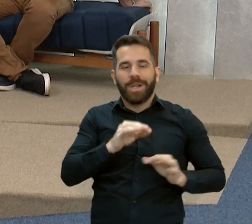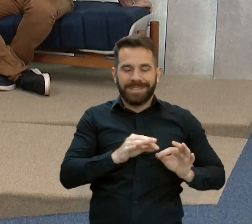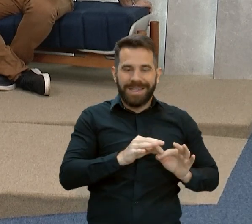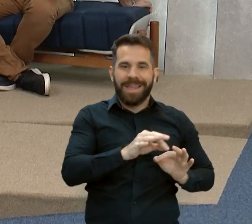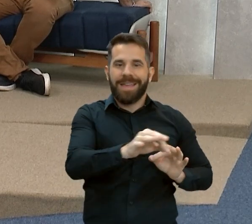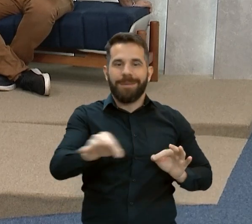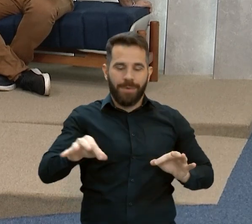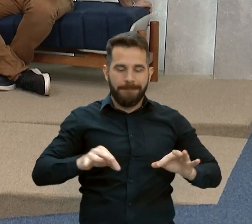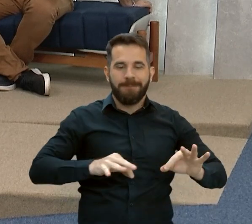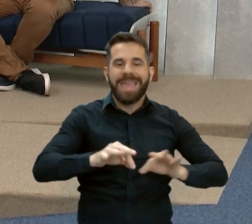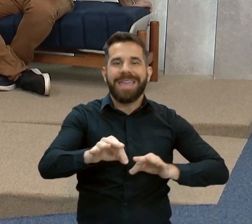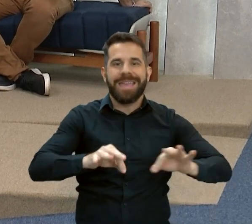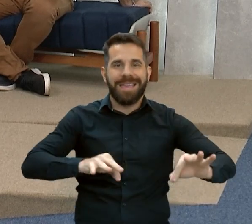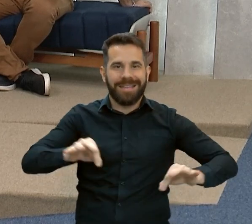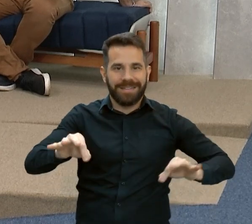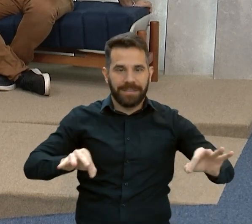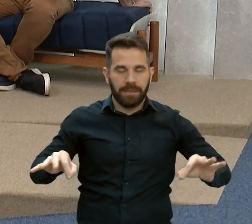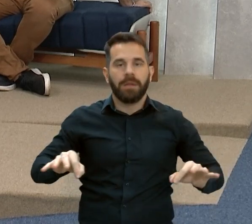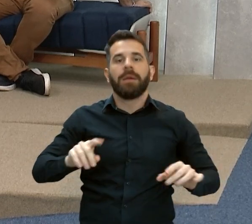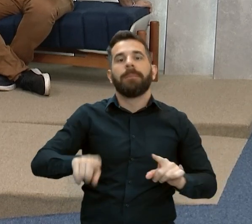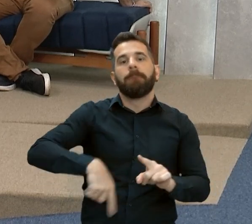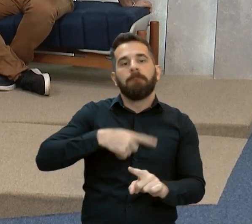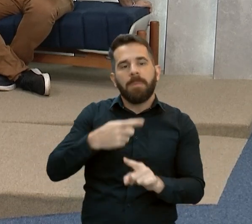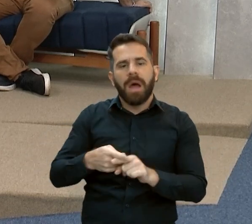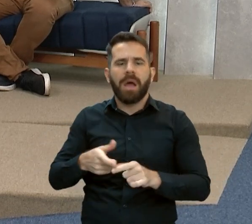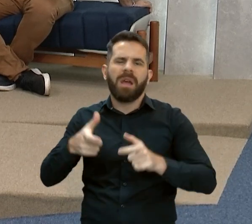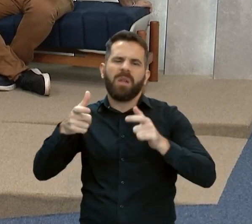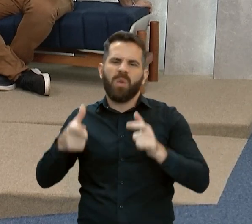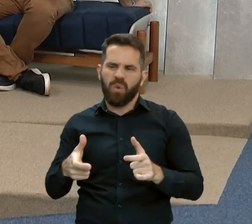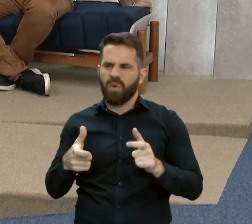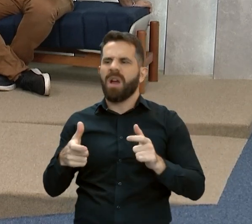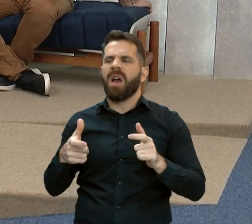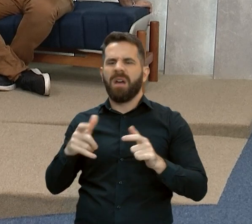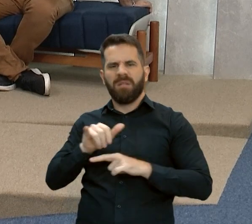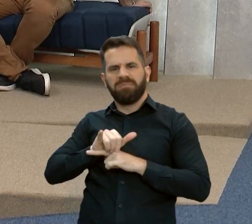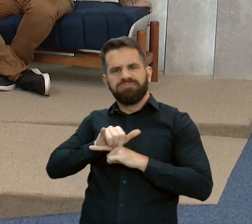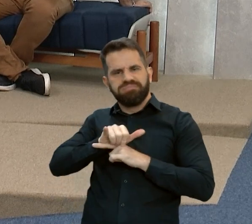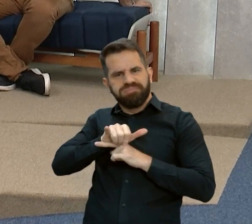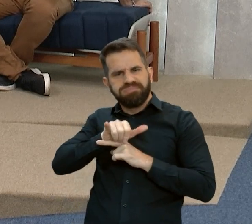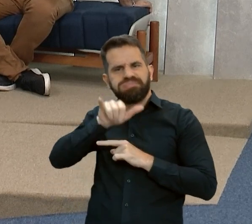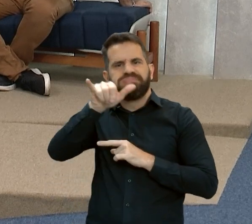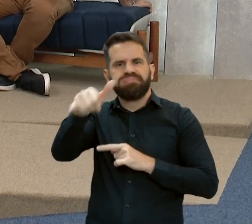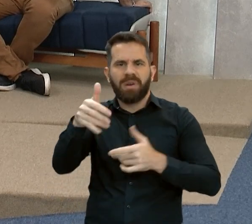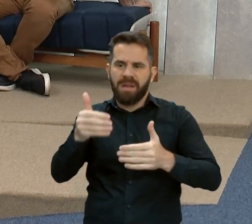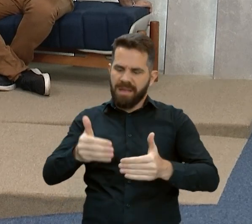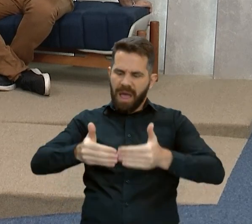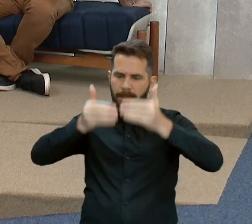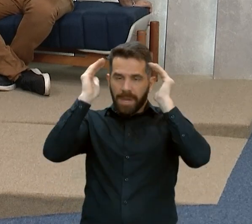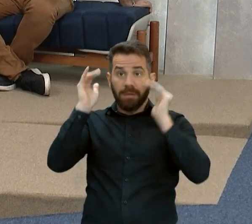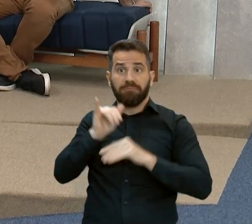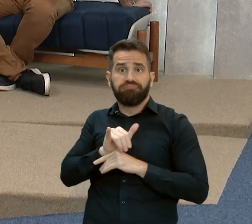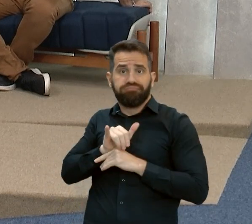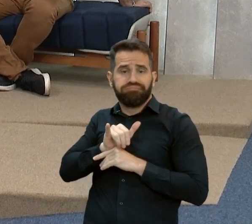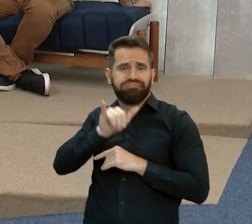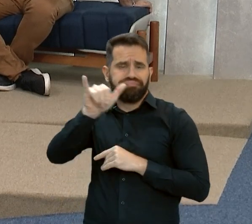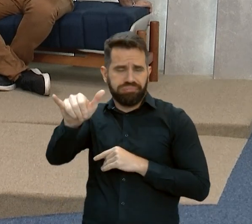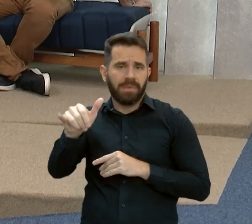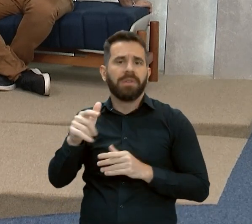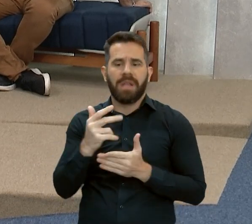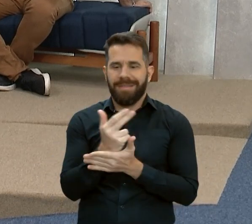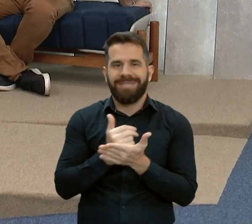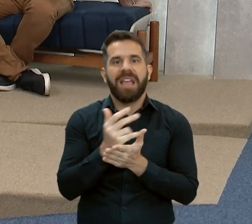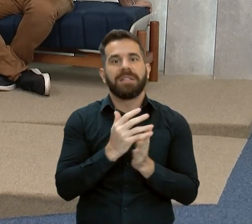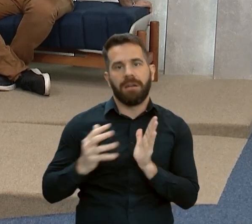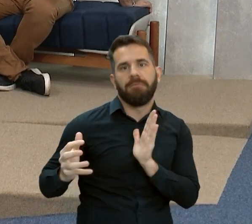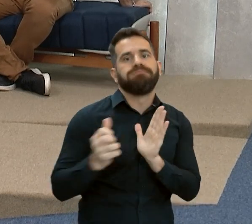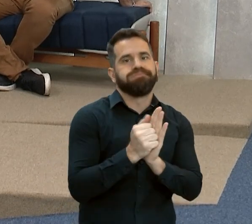feita e também de uma cabine de simulação de voo, né? Na verdade é só o desenho industrial disso. Mas assim, só retomando, cara, se você me permitir, sobre